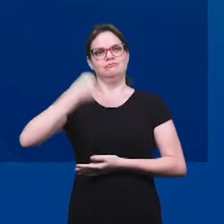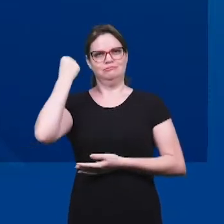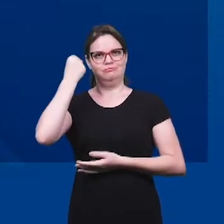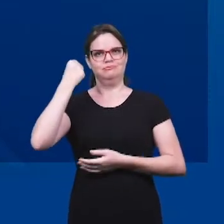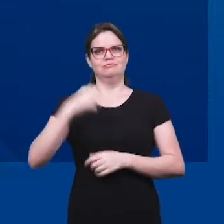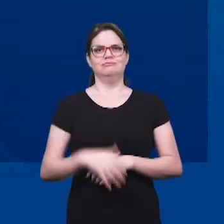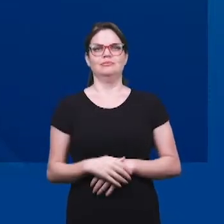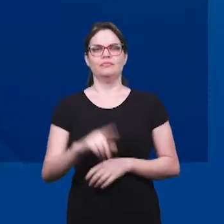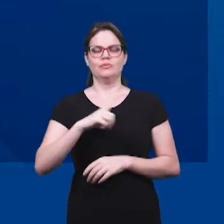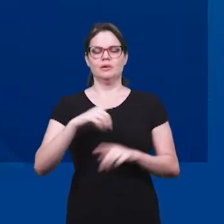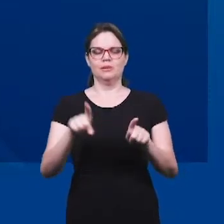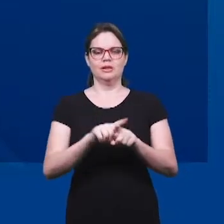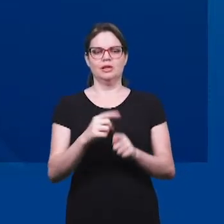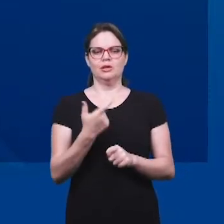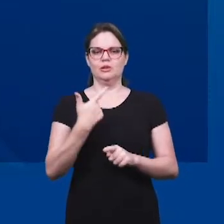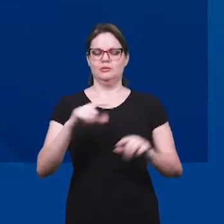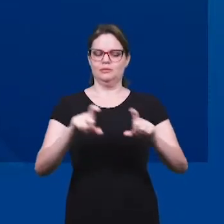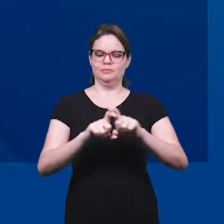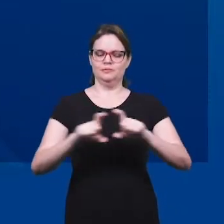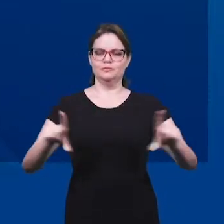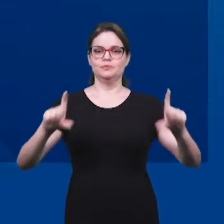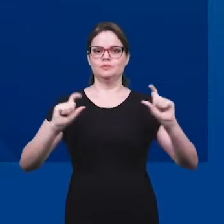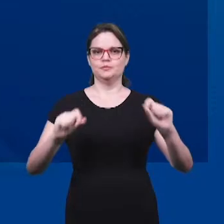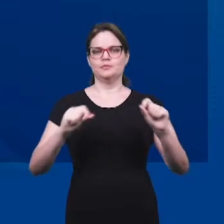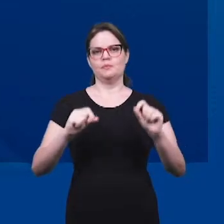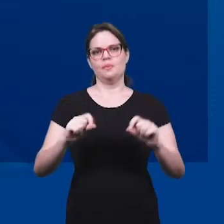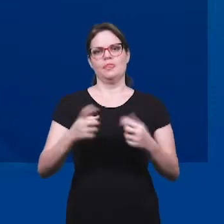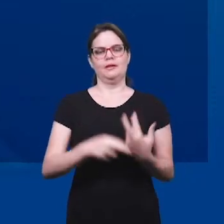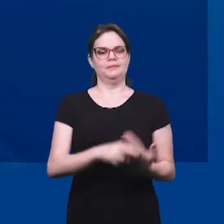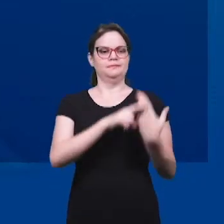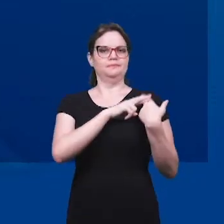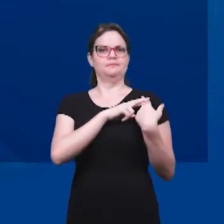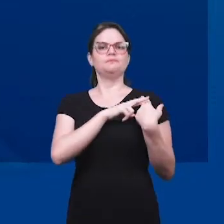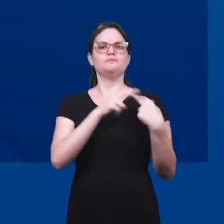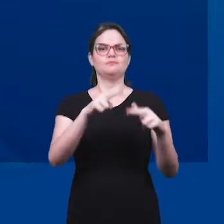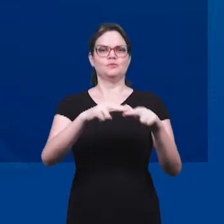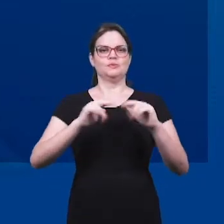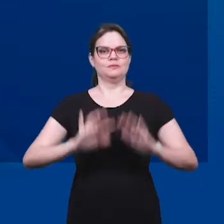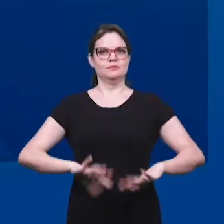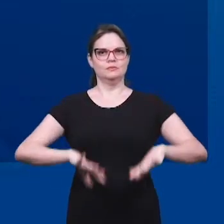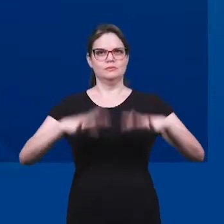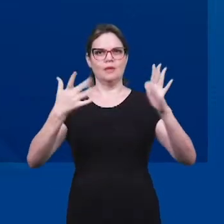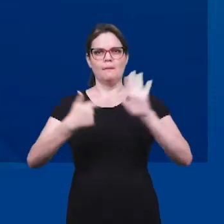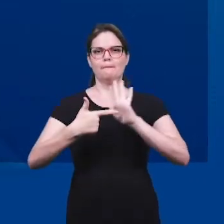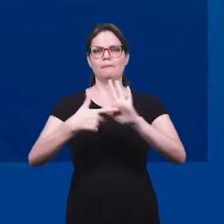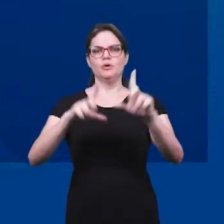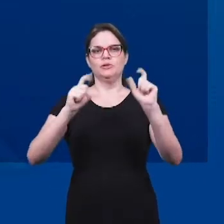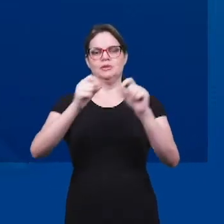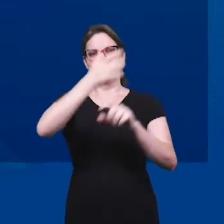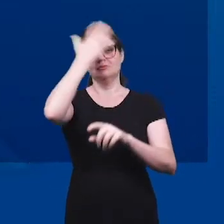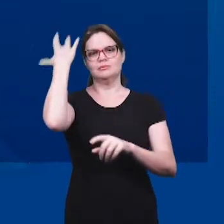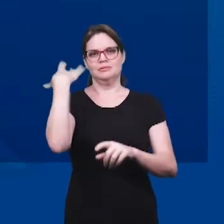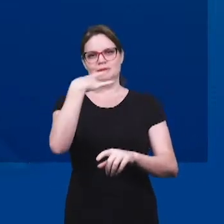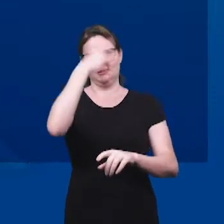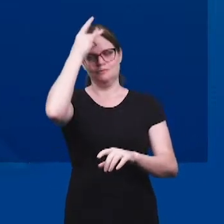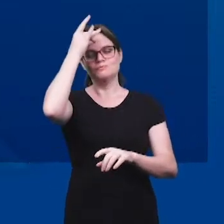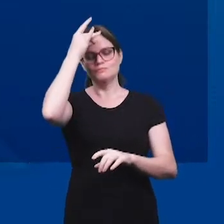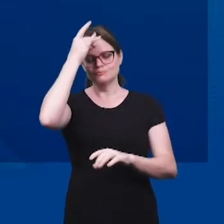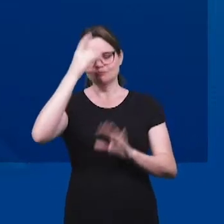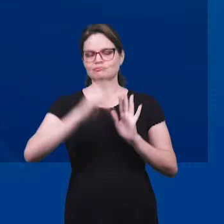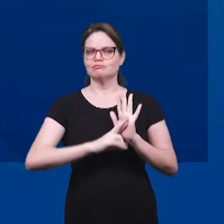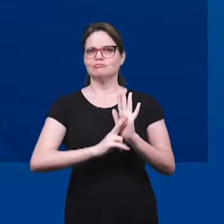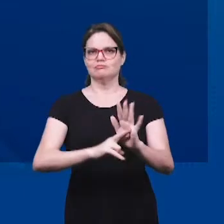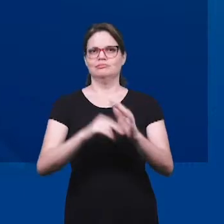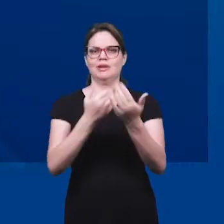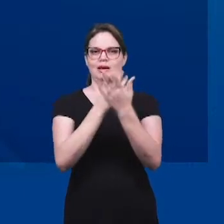La otra expresión es el maestresala, misterio de la figura del Espíritu Santo. Paz